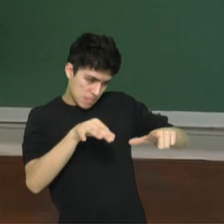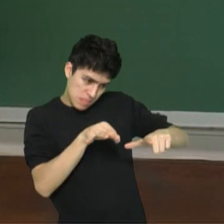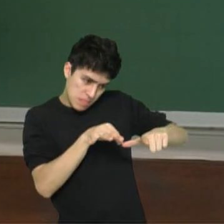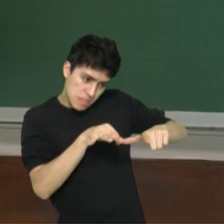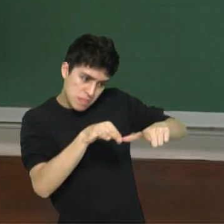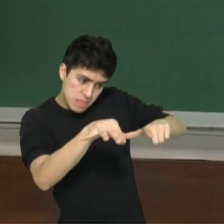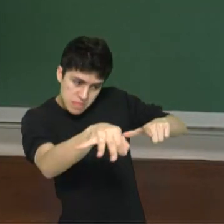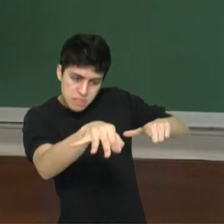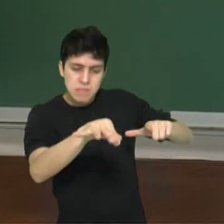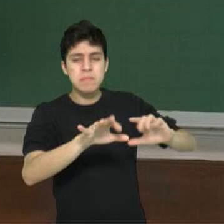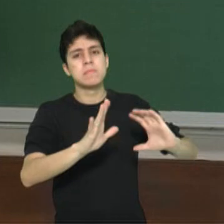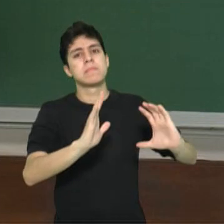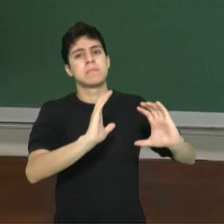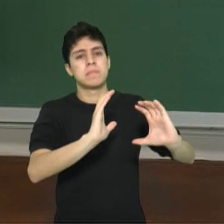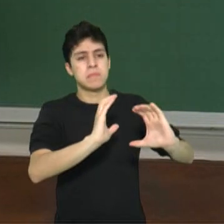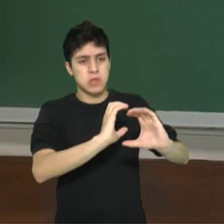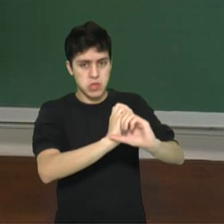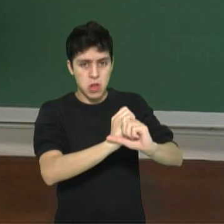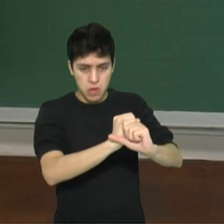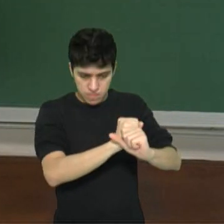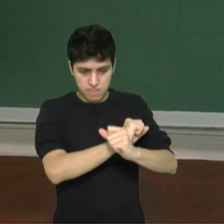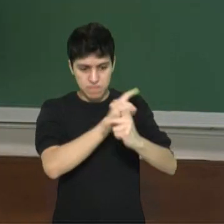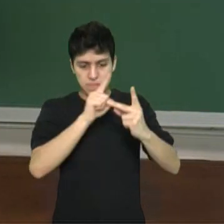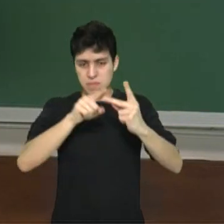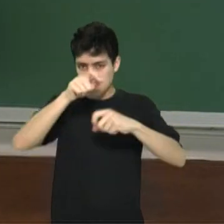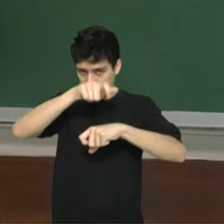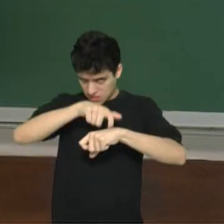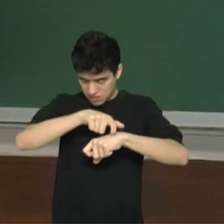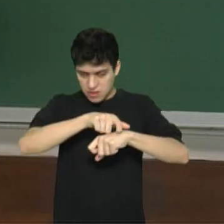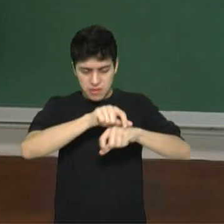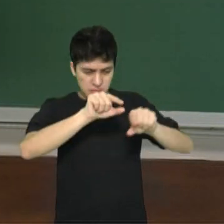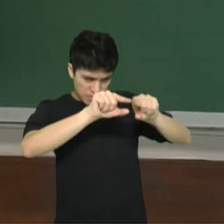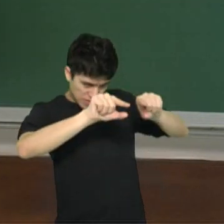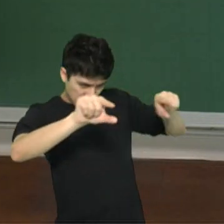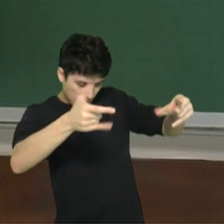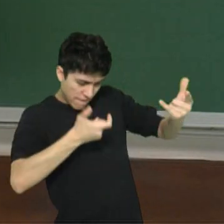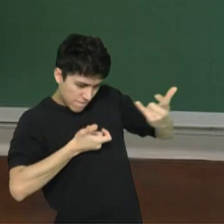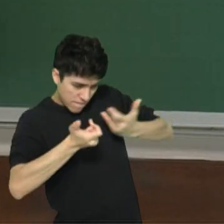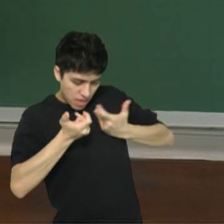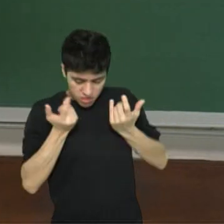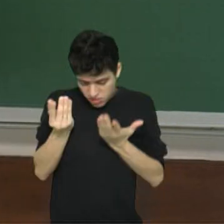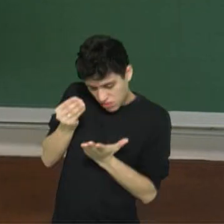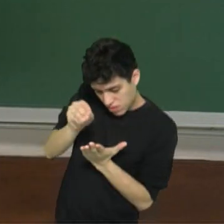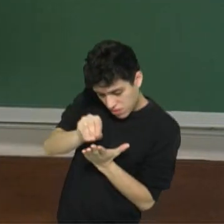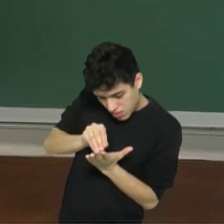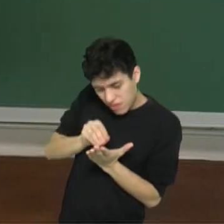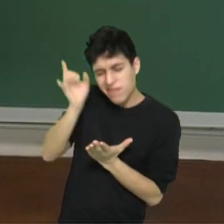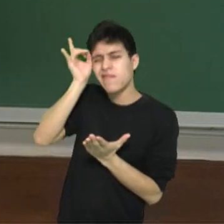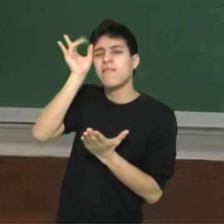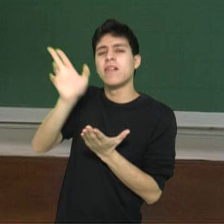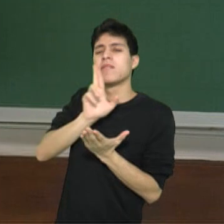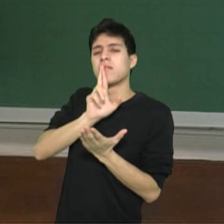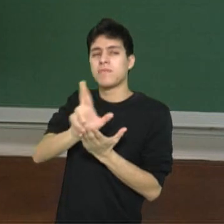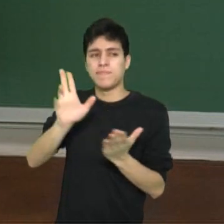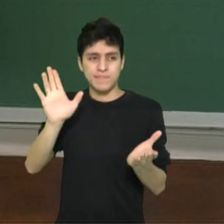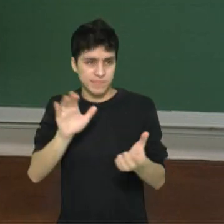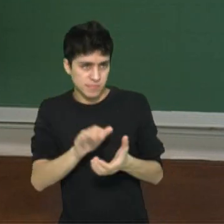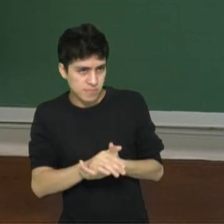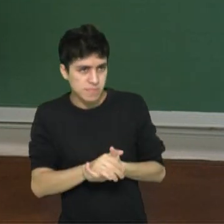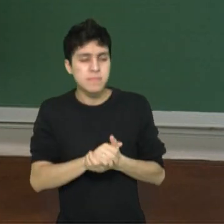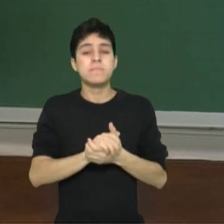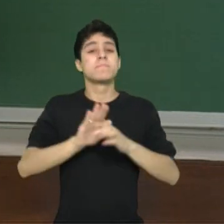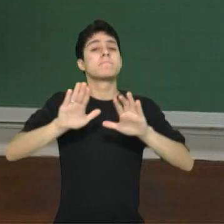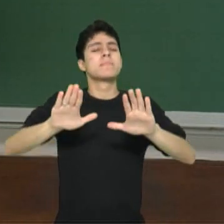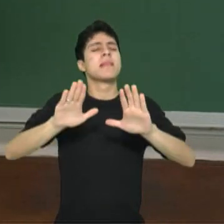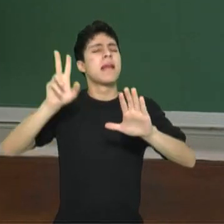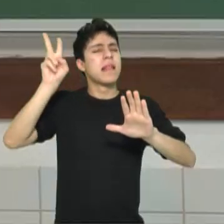interpretação dos dados, né, que o problema te forneceu, é muito tranquilo para conseguir resolver a continha. Então,